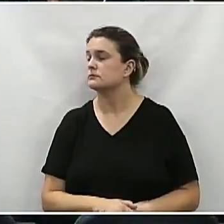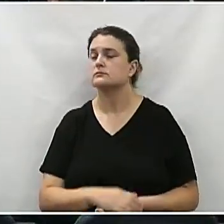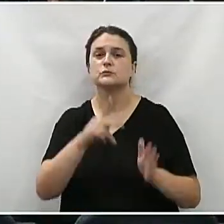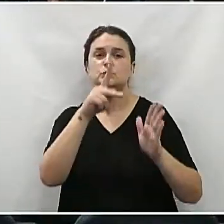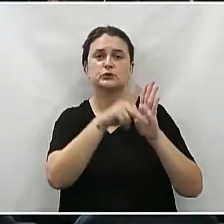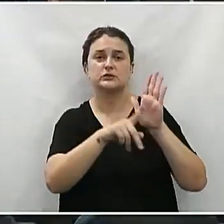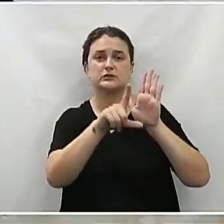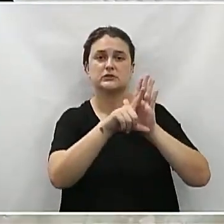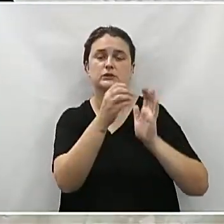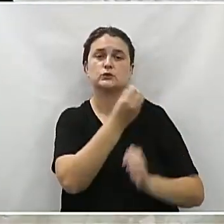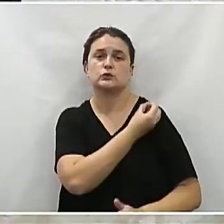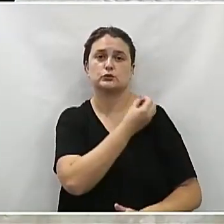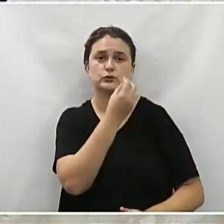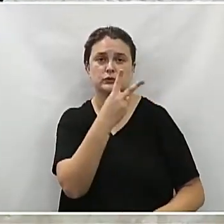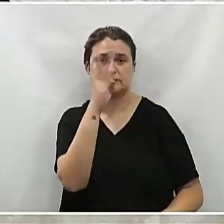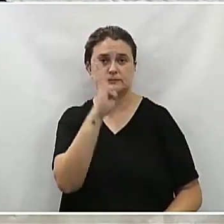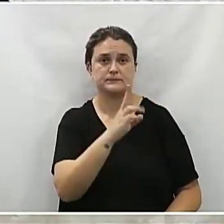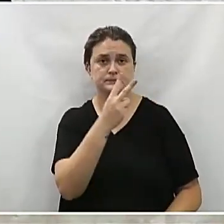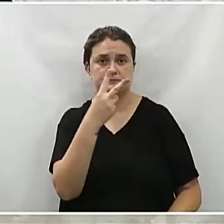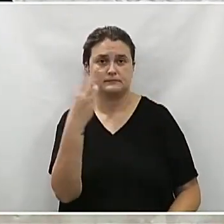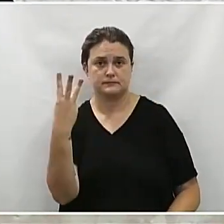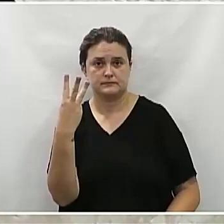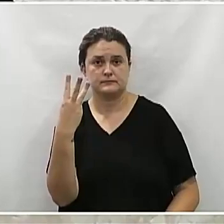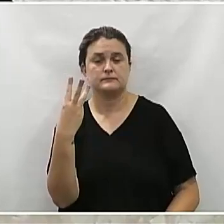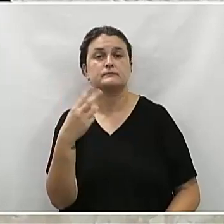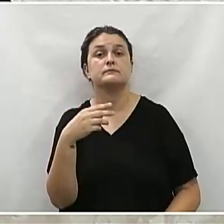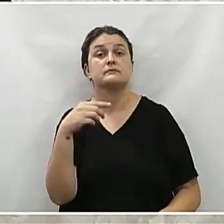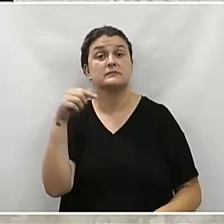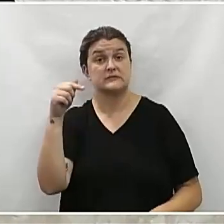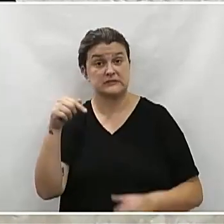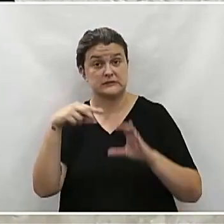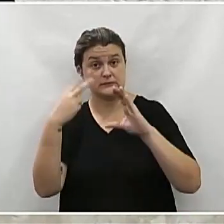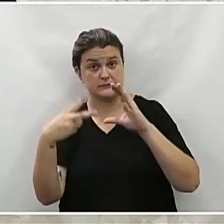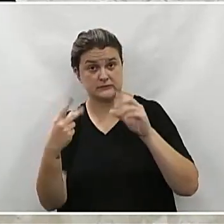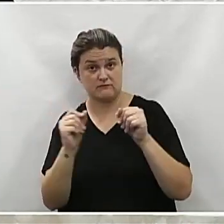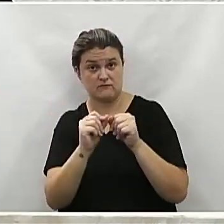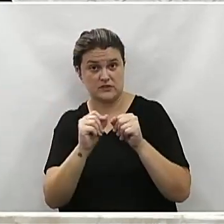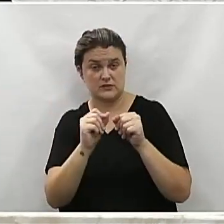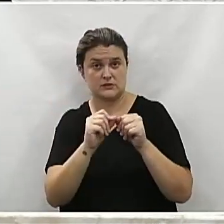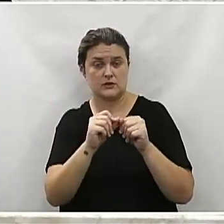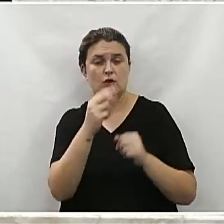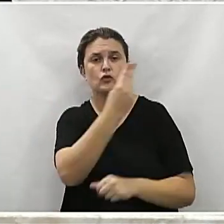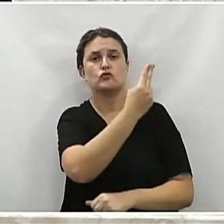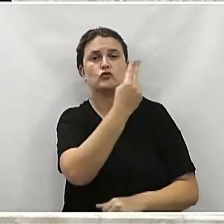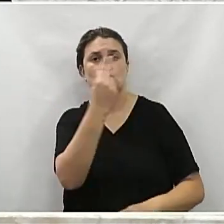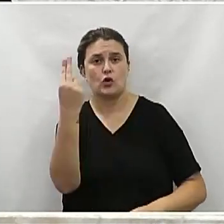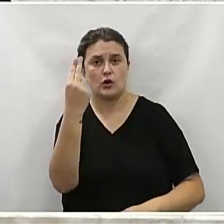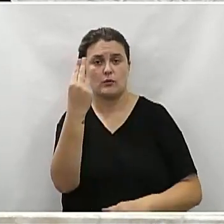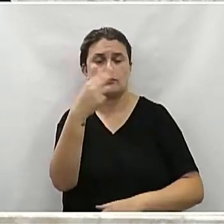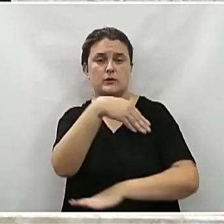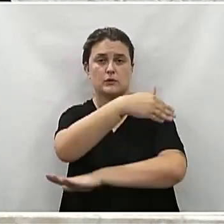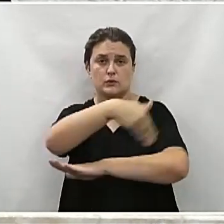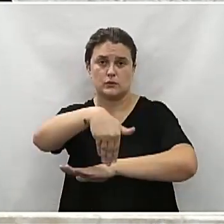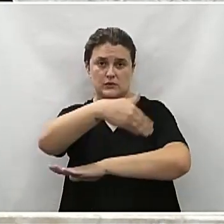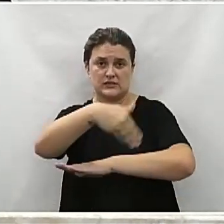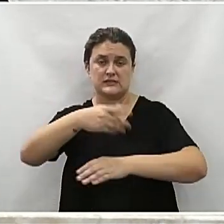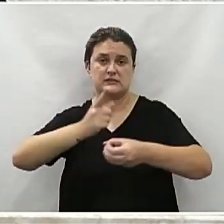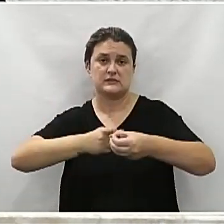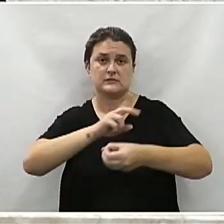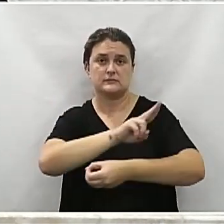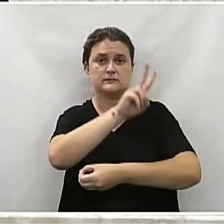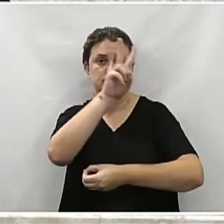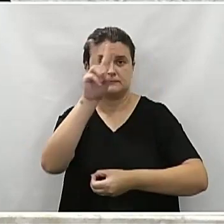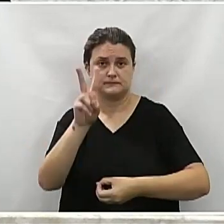Projeto de lei número 2 de 2023, do Poder Legislativo, denomina vias no município de União da